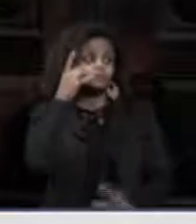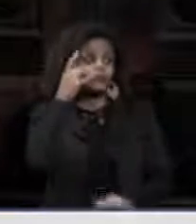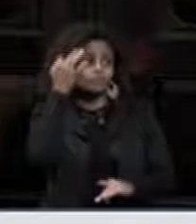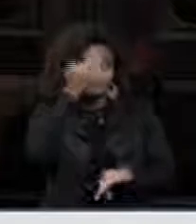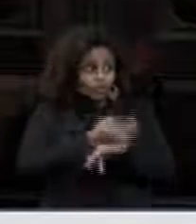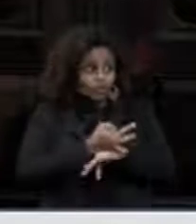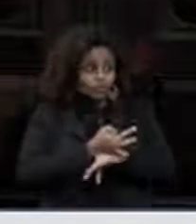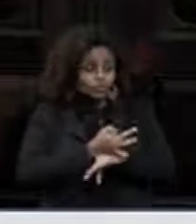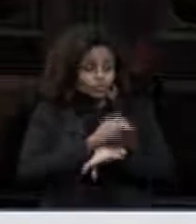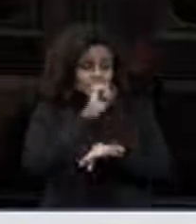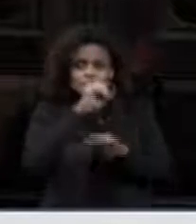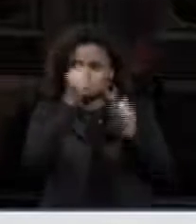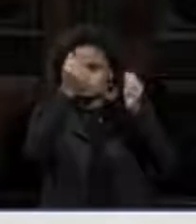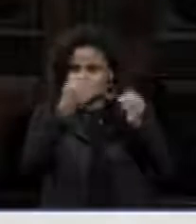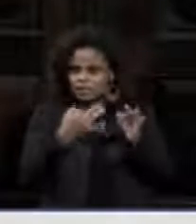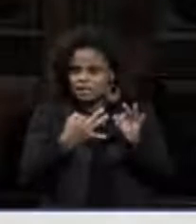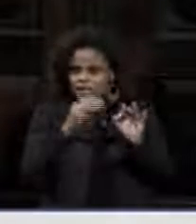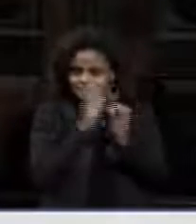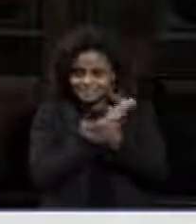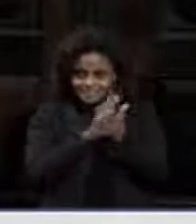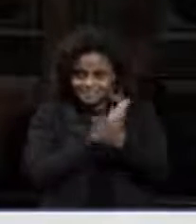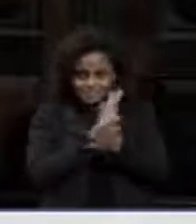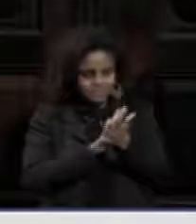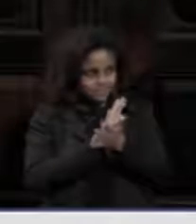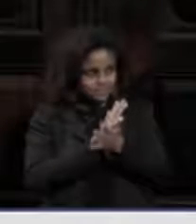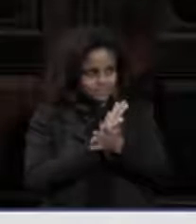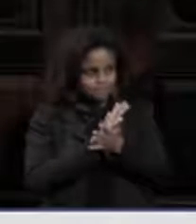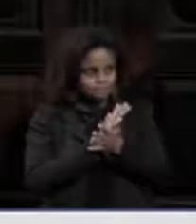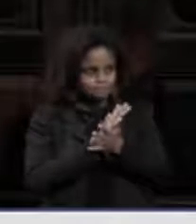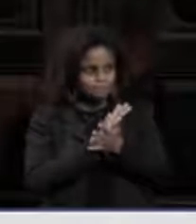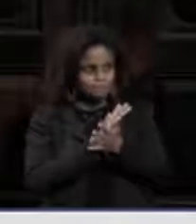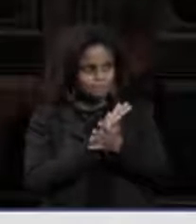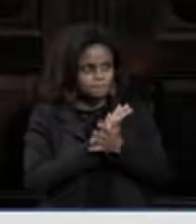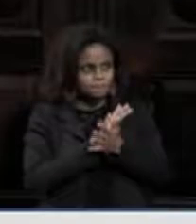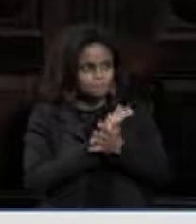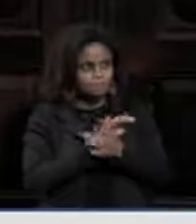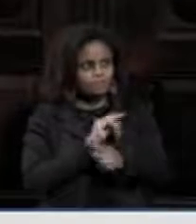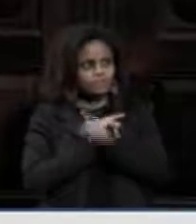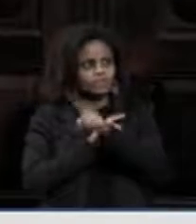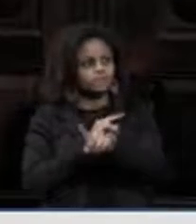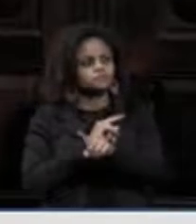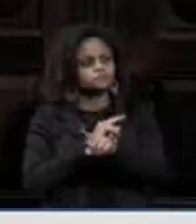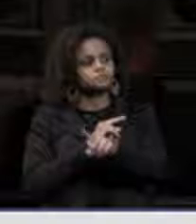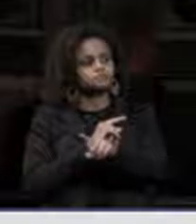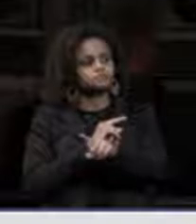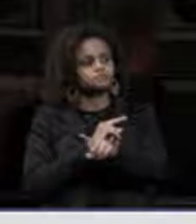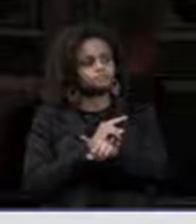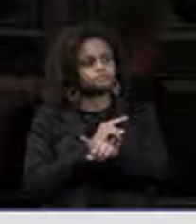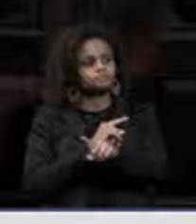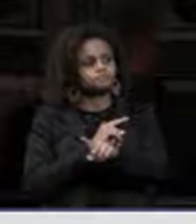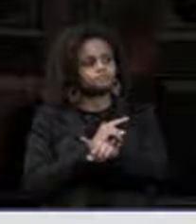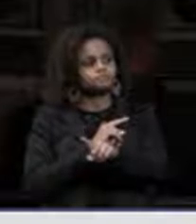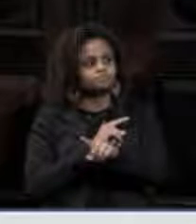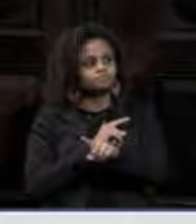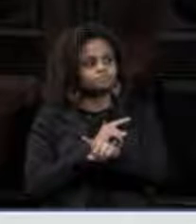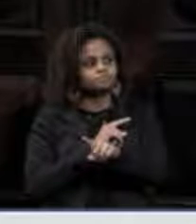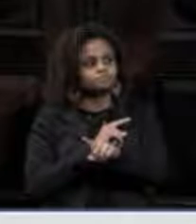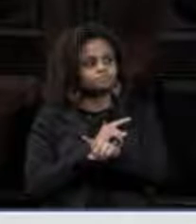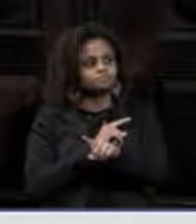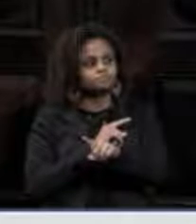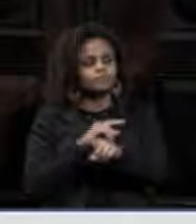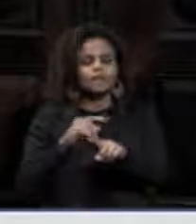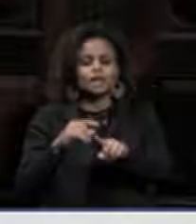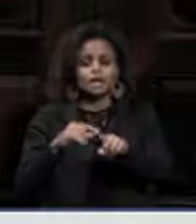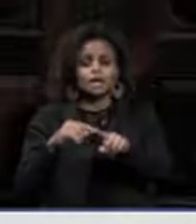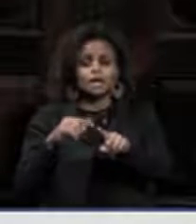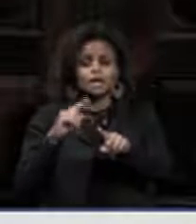sessão sem justificativa, ele terá o seu dia